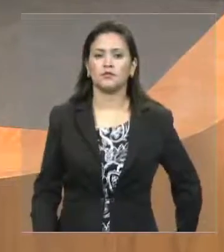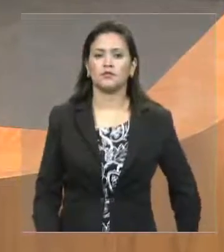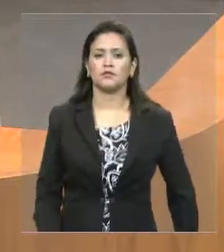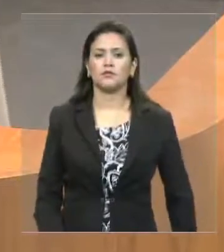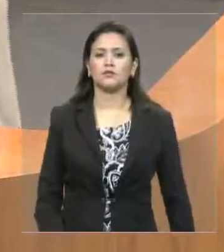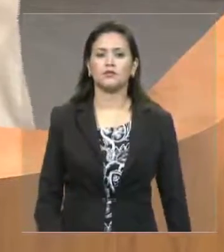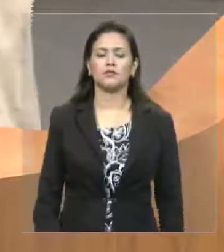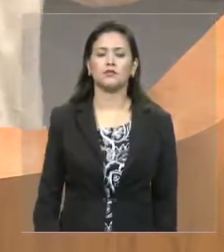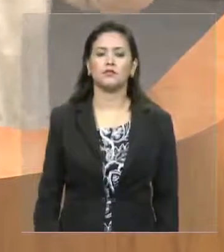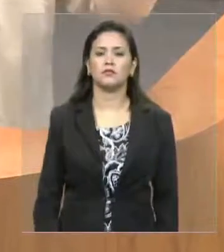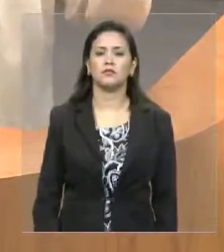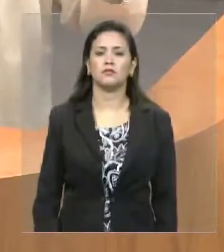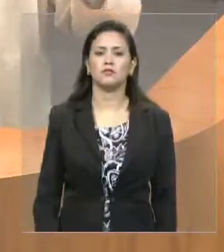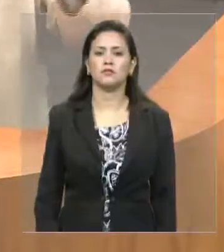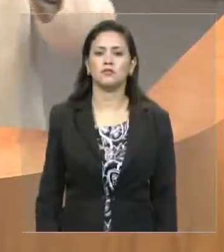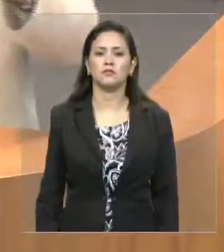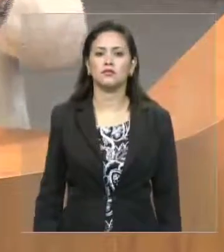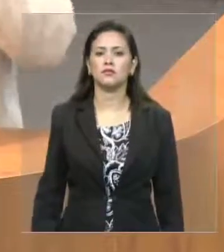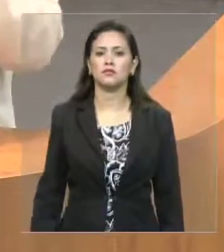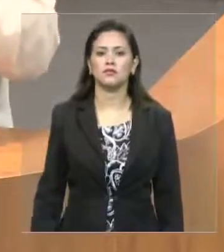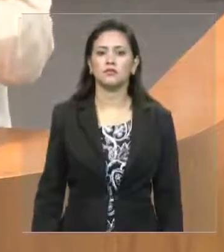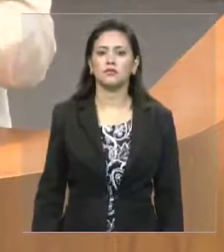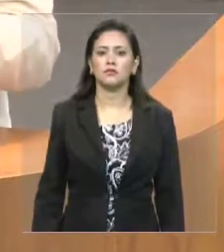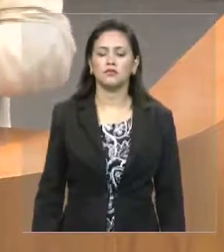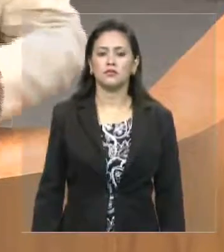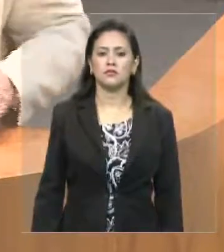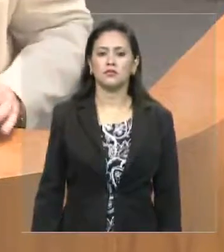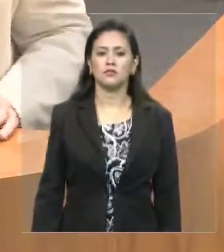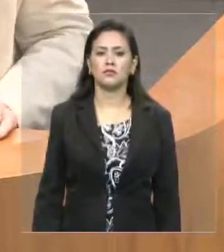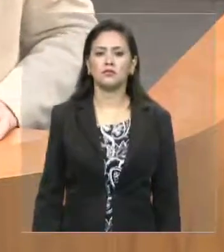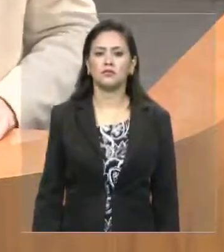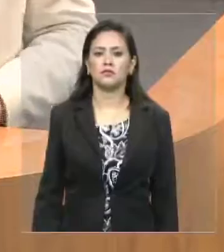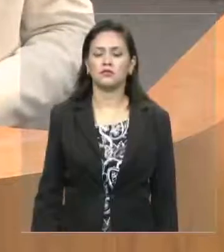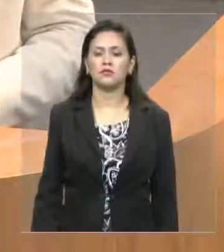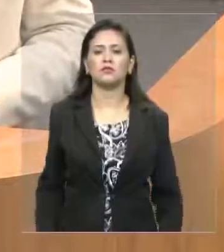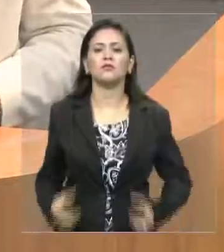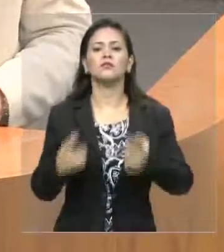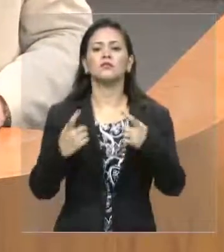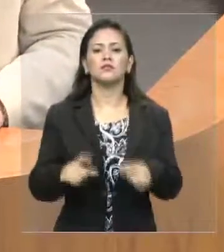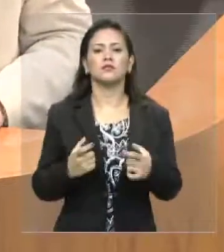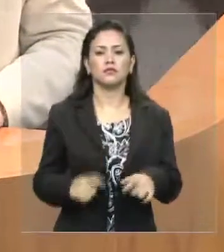a presença no Residencial Paraíso,